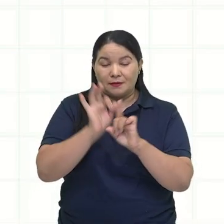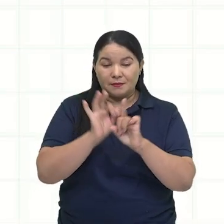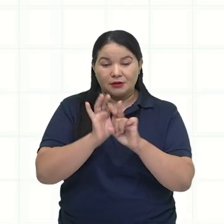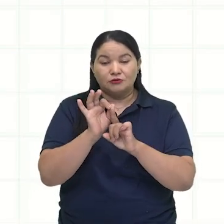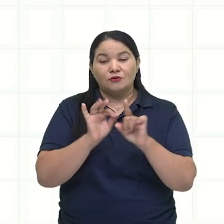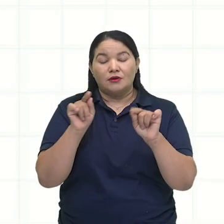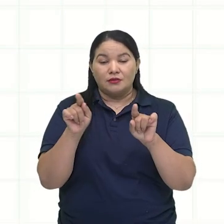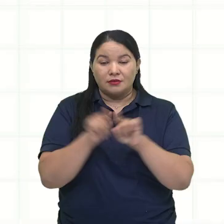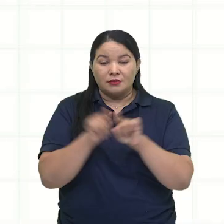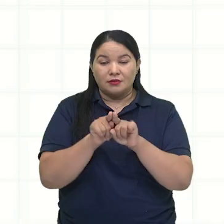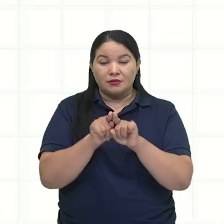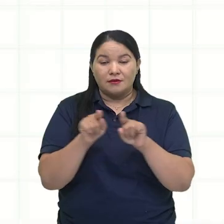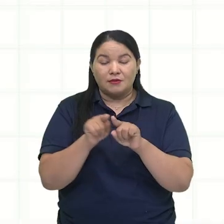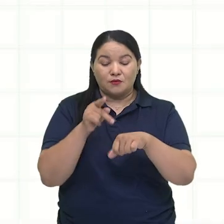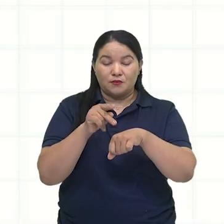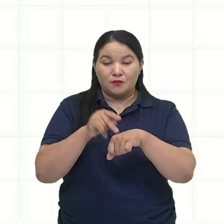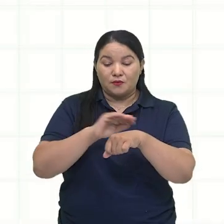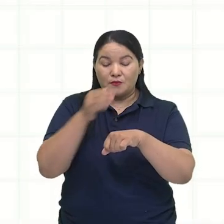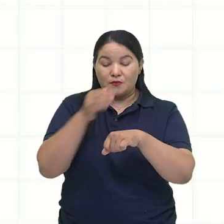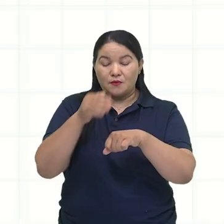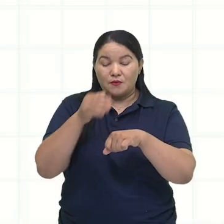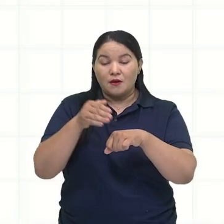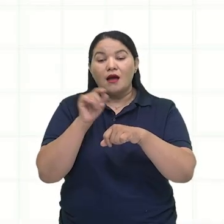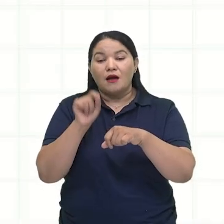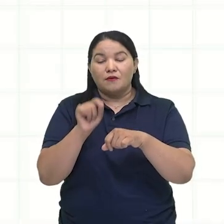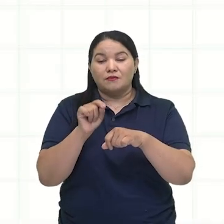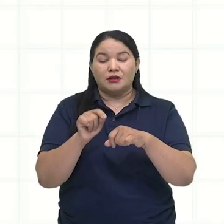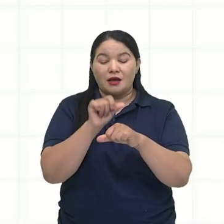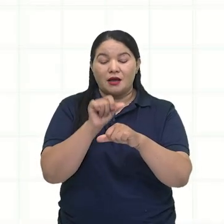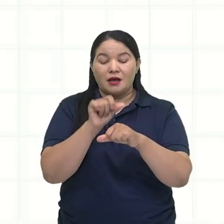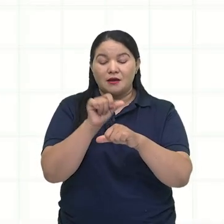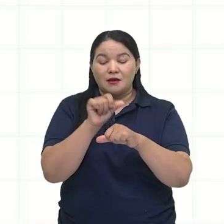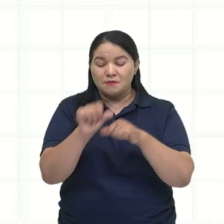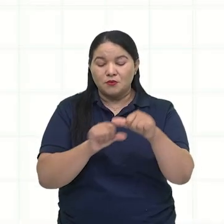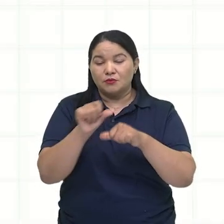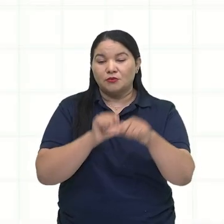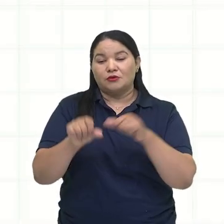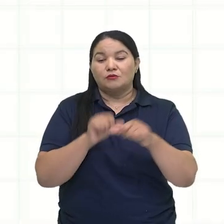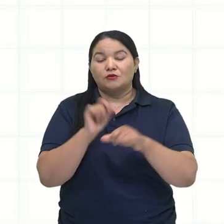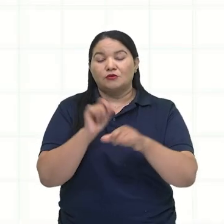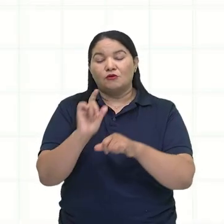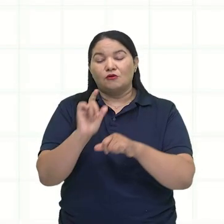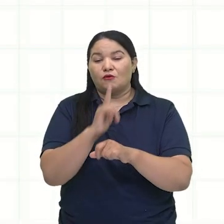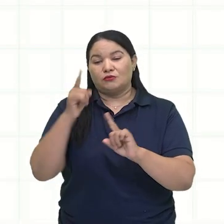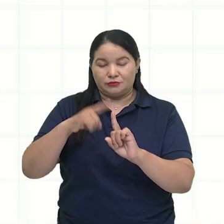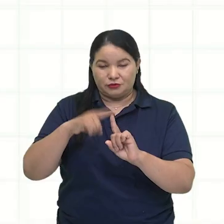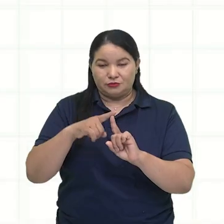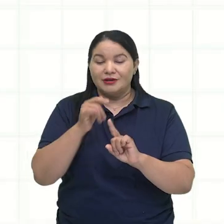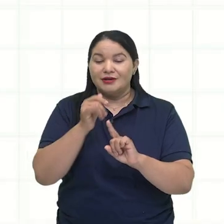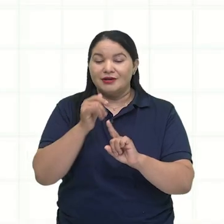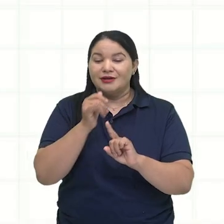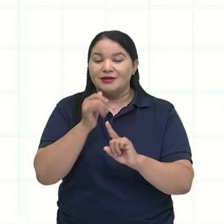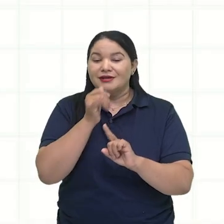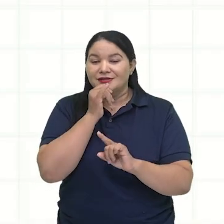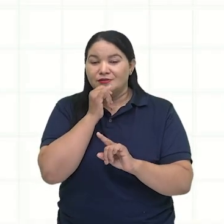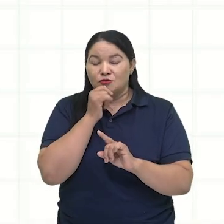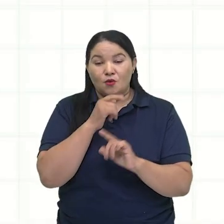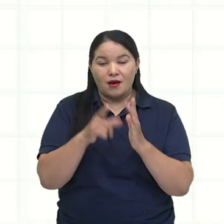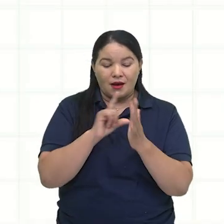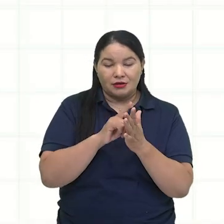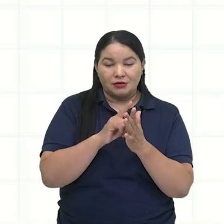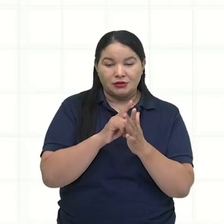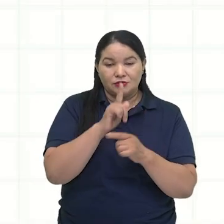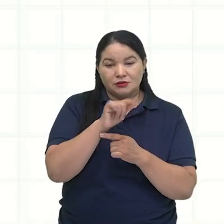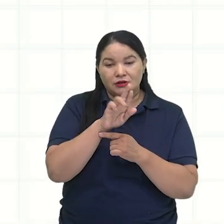quê? A alteração física e química. A rocha que antes era um granito, ao